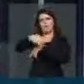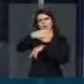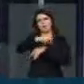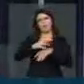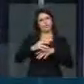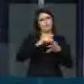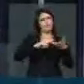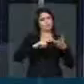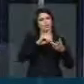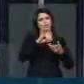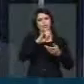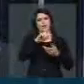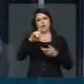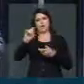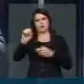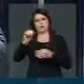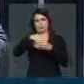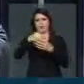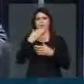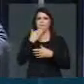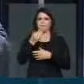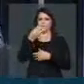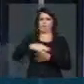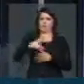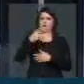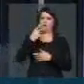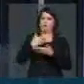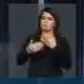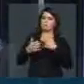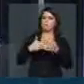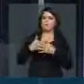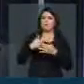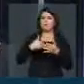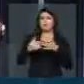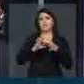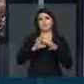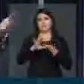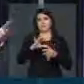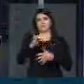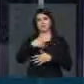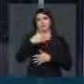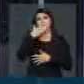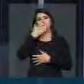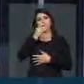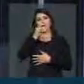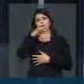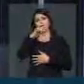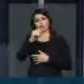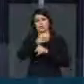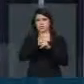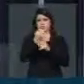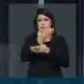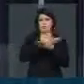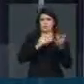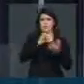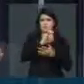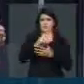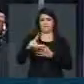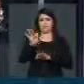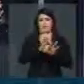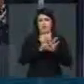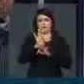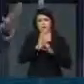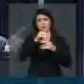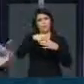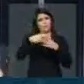Diálogos pelo Maranhão, ele é um movimento suprapartidário, aonde, além dos partidos, a sociedade civil organizada,